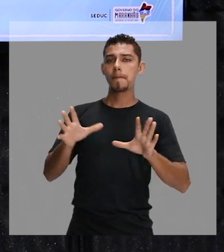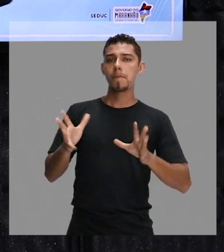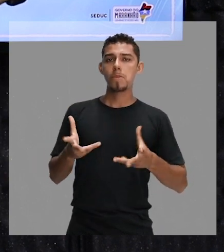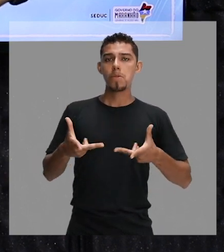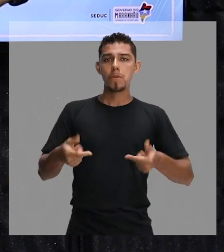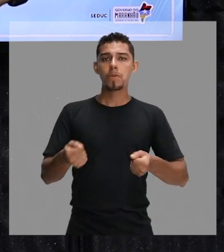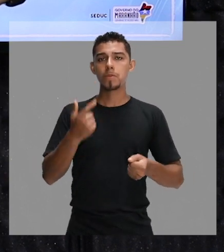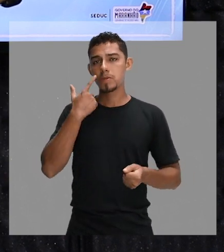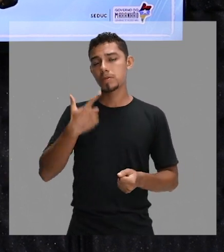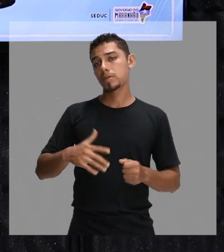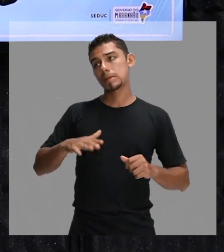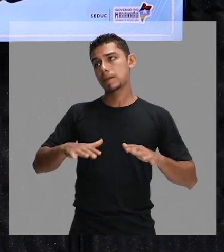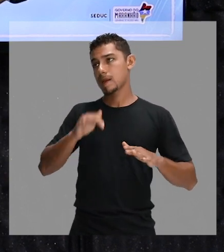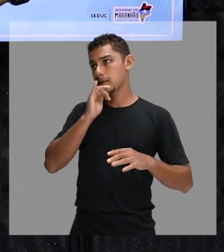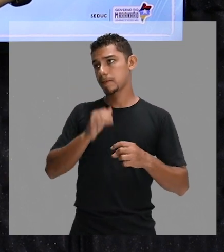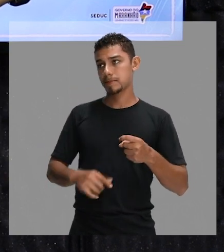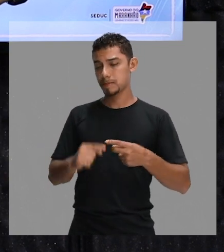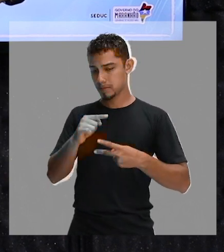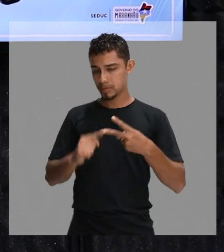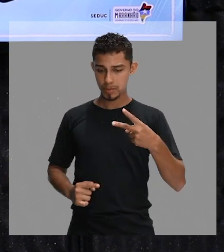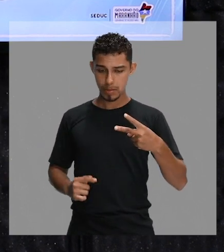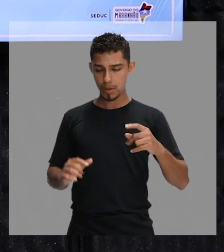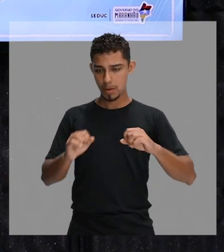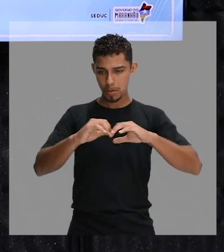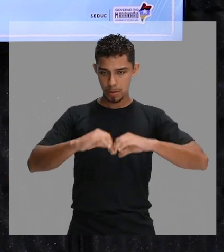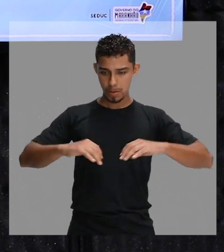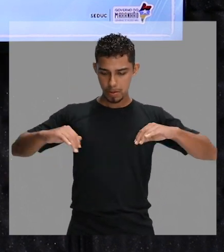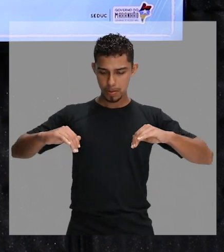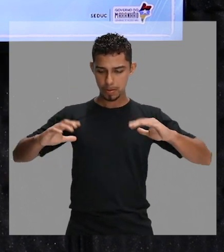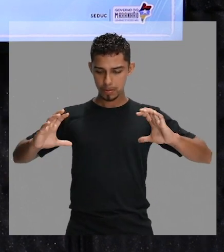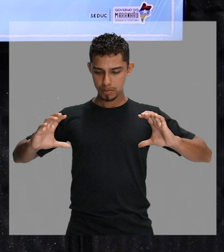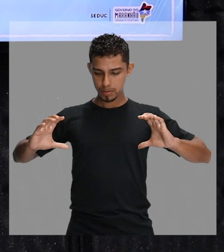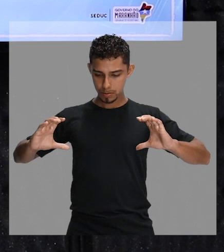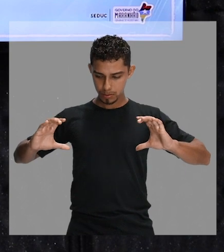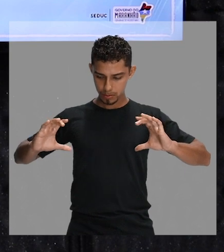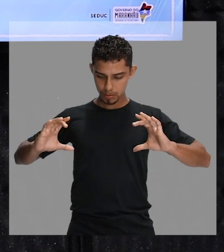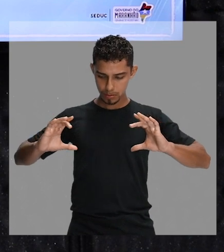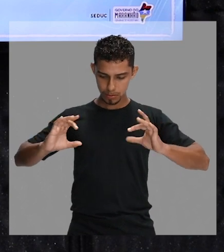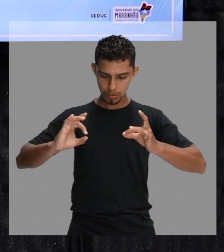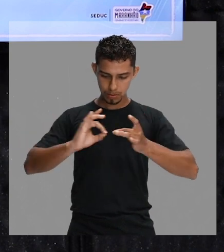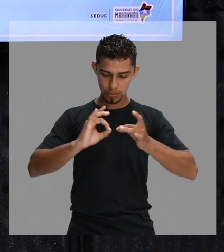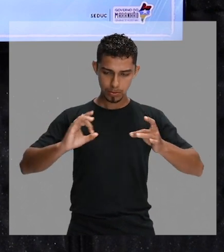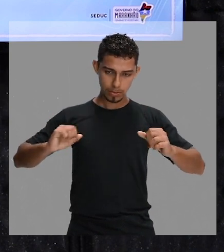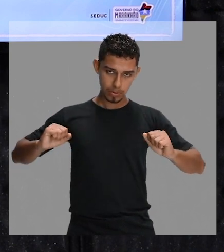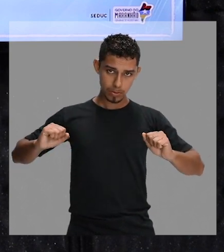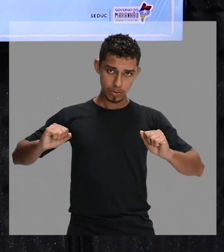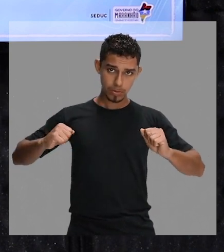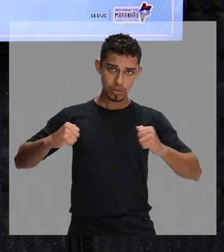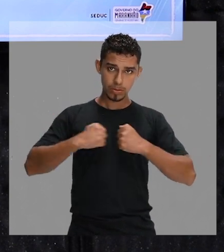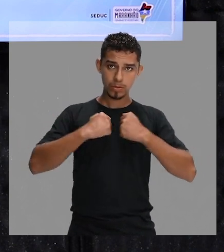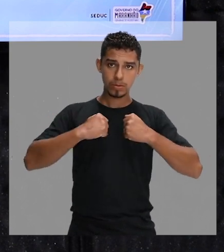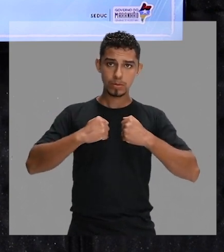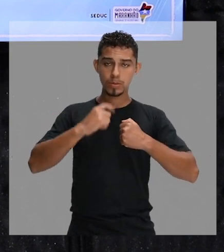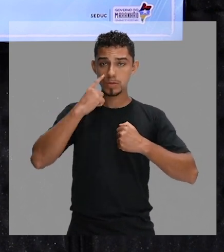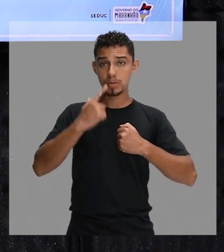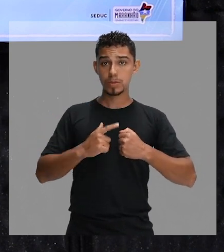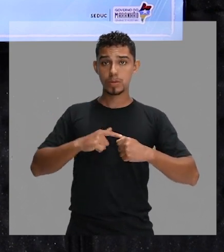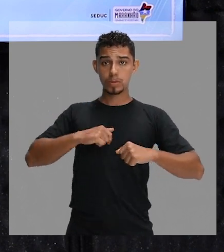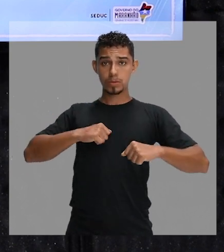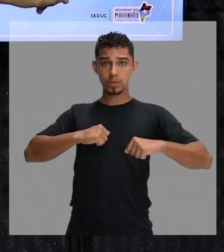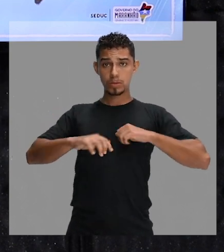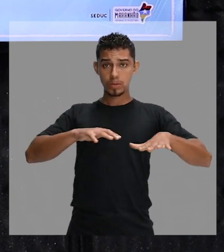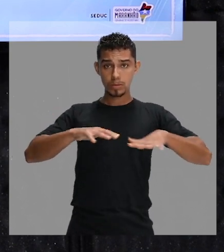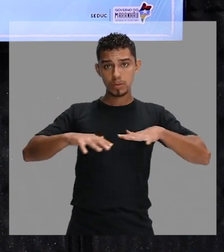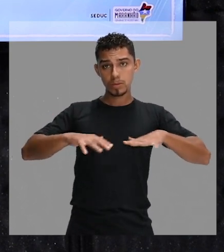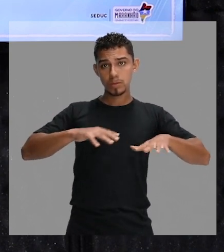tenho dois blocos de rochas. Quando eles entram em contato, em choque, ocorre um tremor de